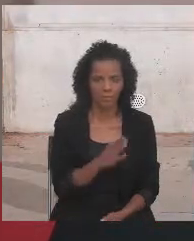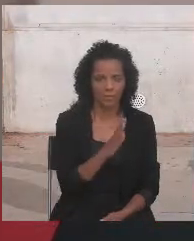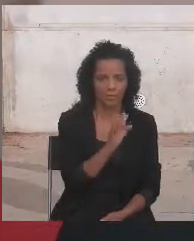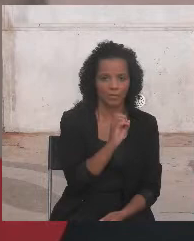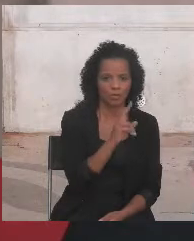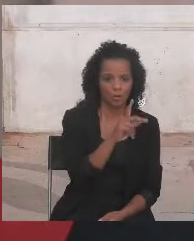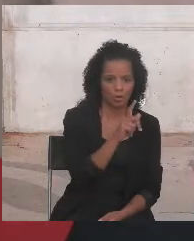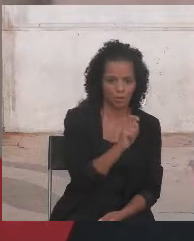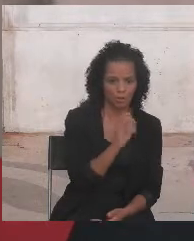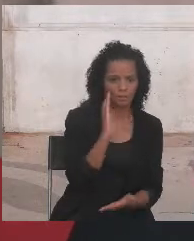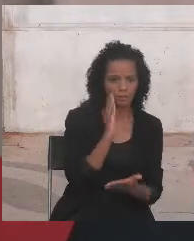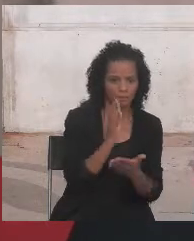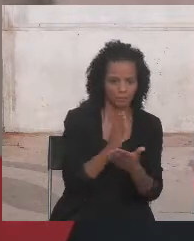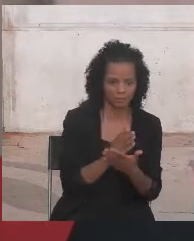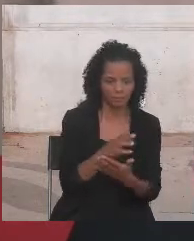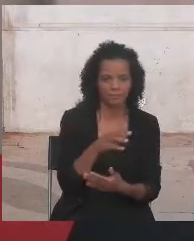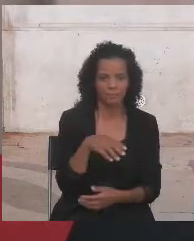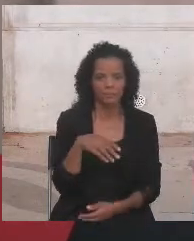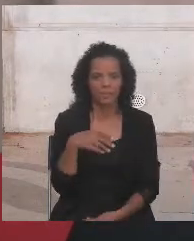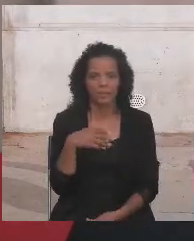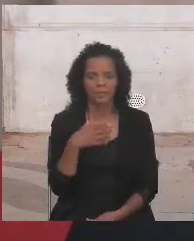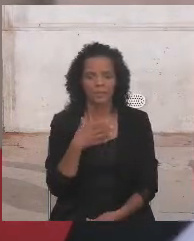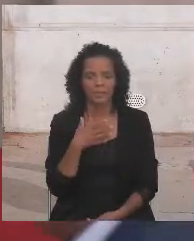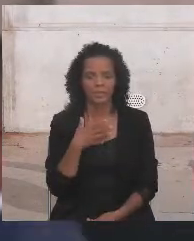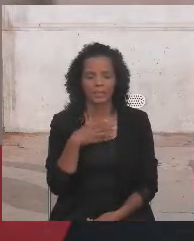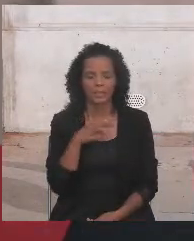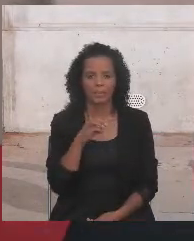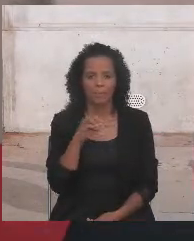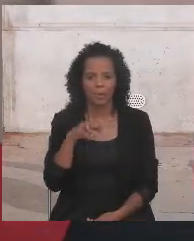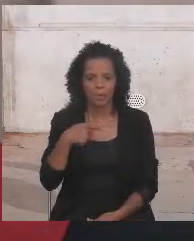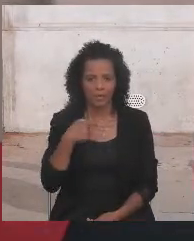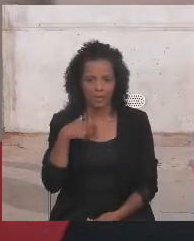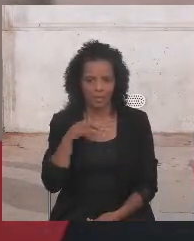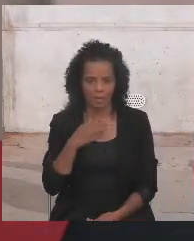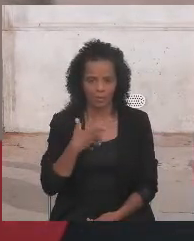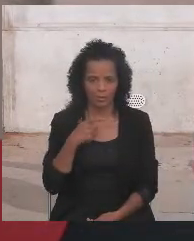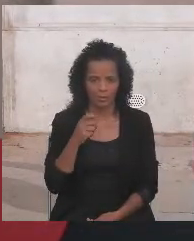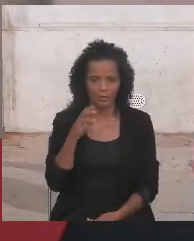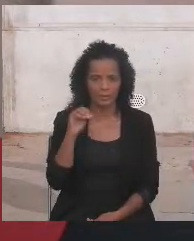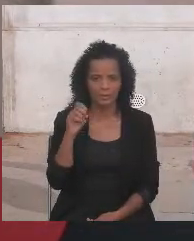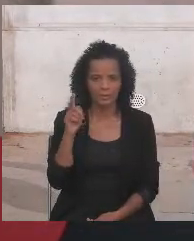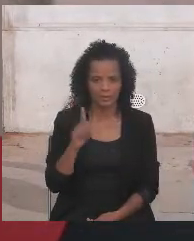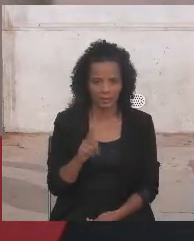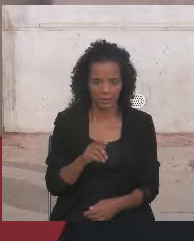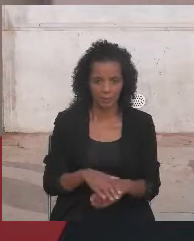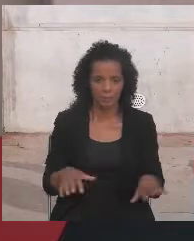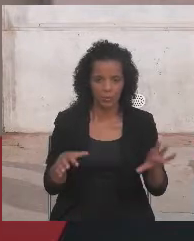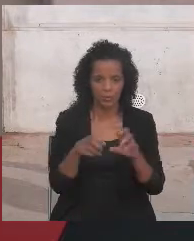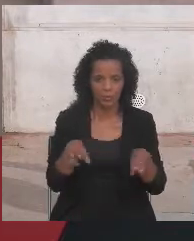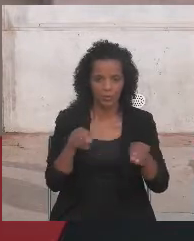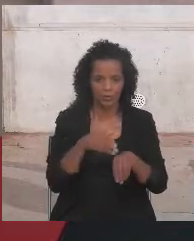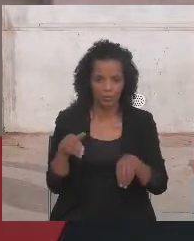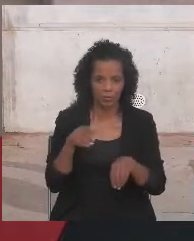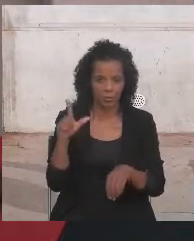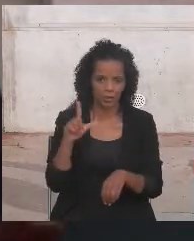Jorge Nuno Fernandes Monteiro de Sá, Coligação Novos Tempos, Lisboa.